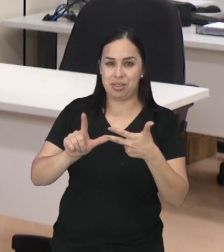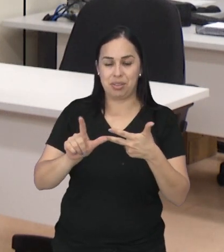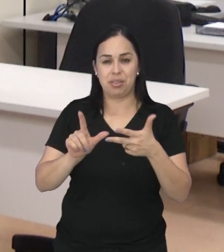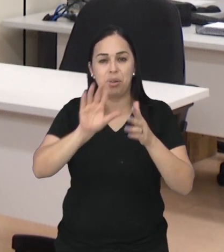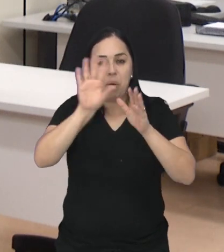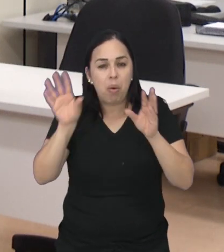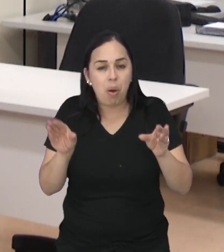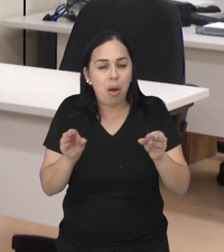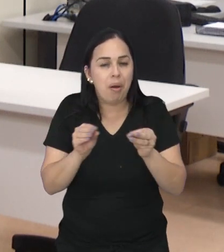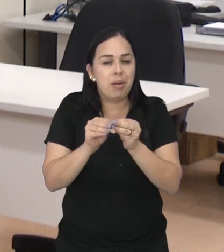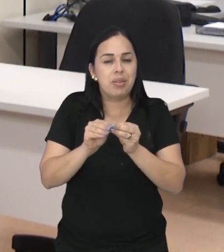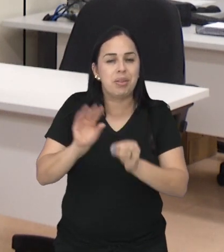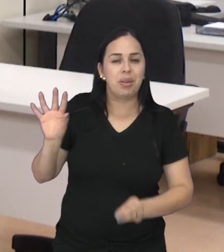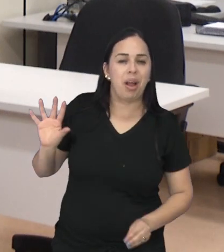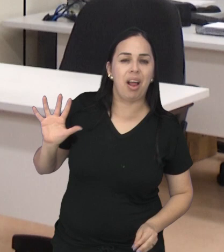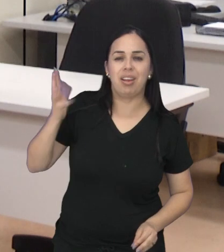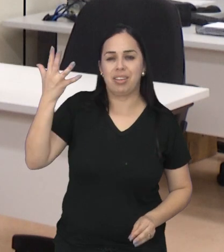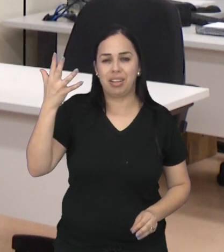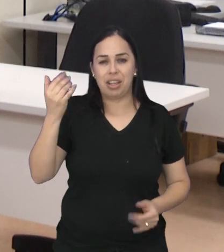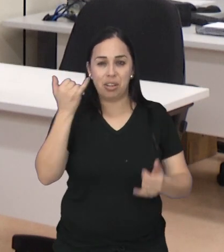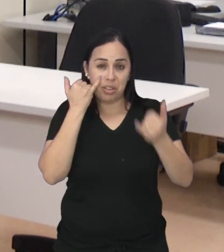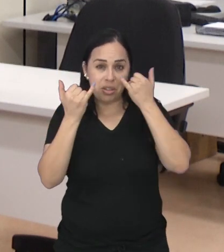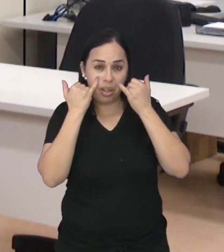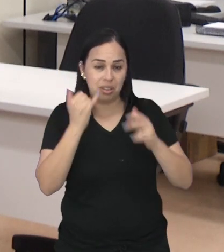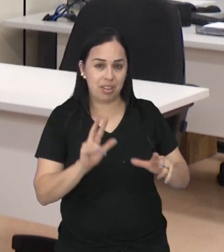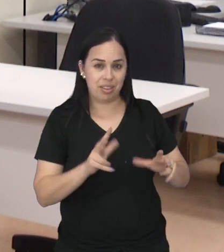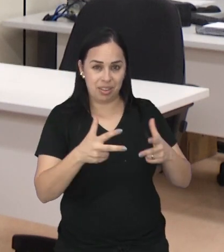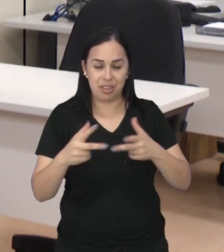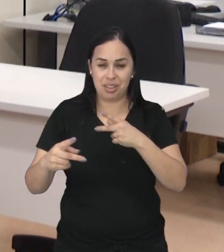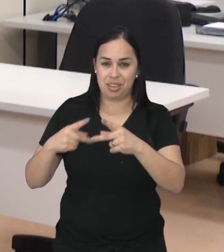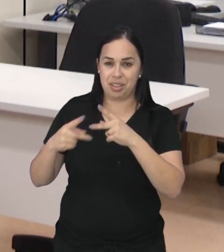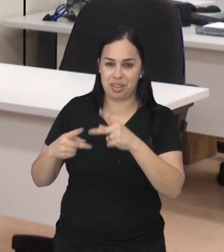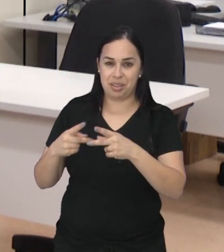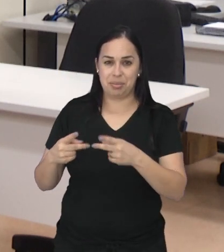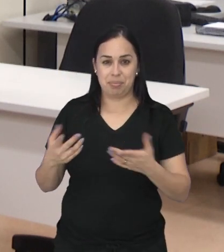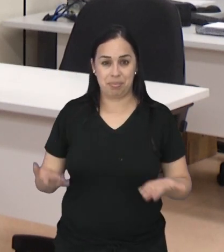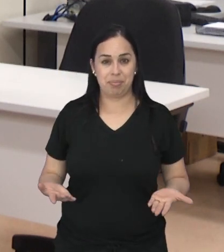o resumo de tudo que rolou de notícias da Câmara Municipal